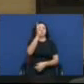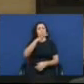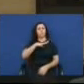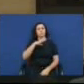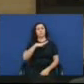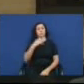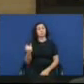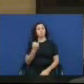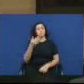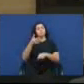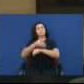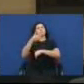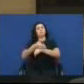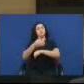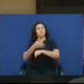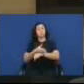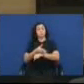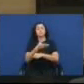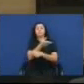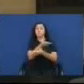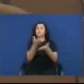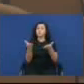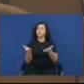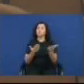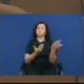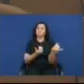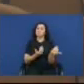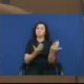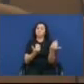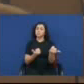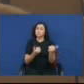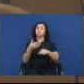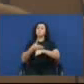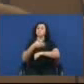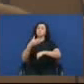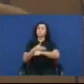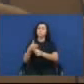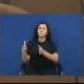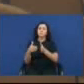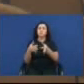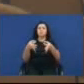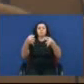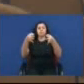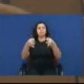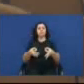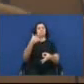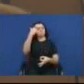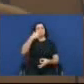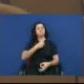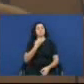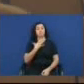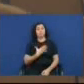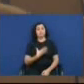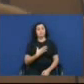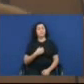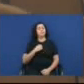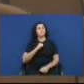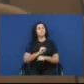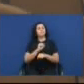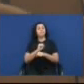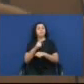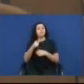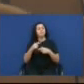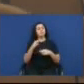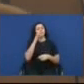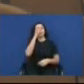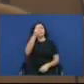ter a participação. Vocês, meninos tão jovens, já estão no caminho da cidadania. Eu espero que isto só